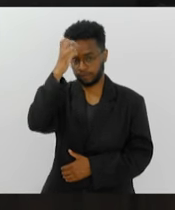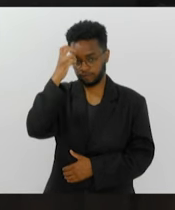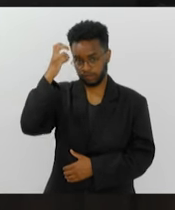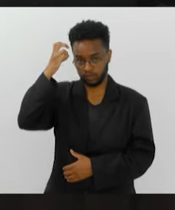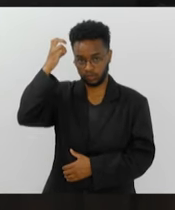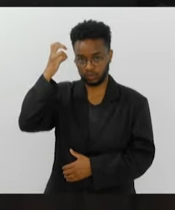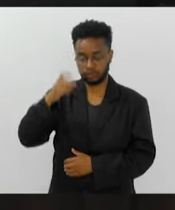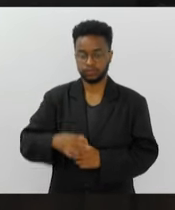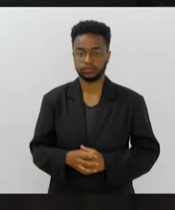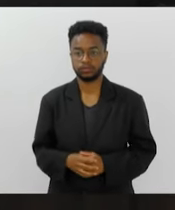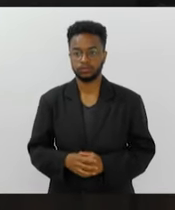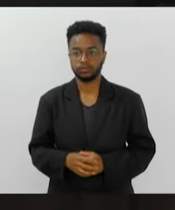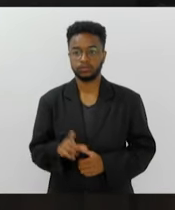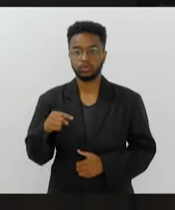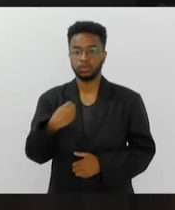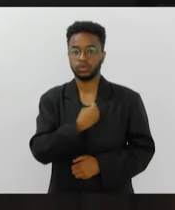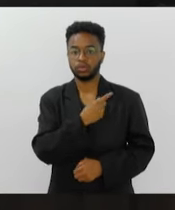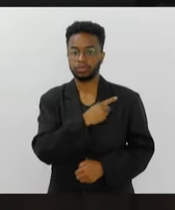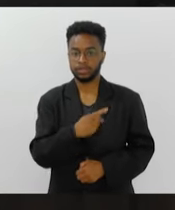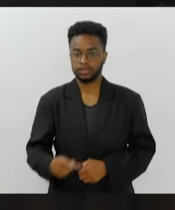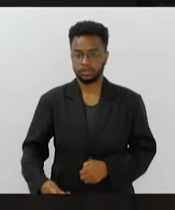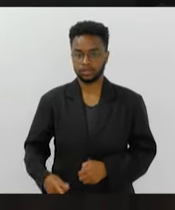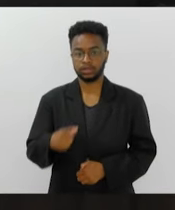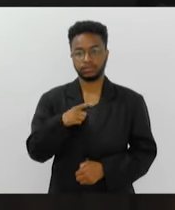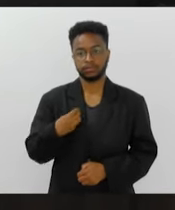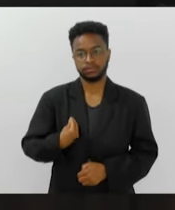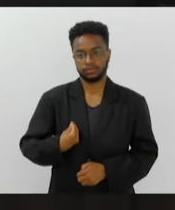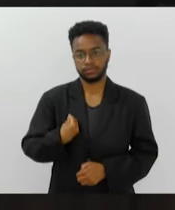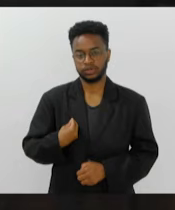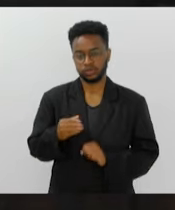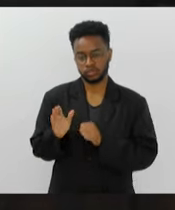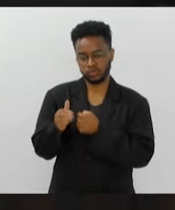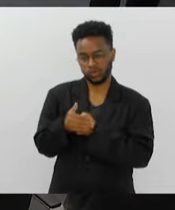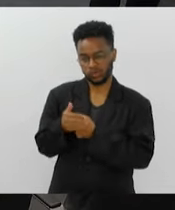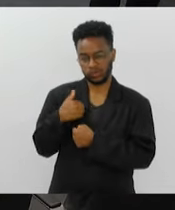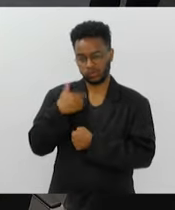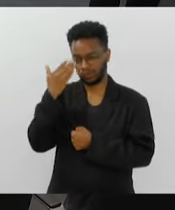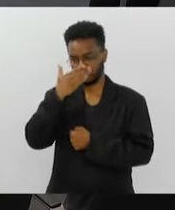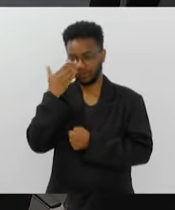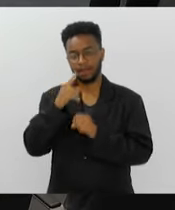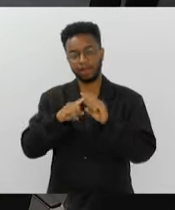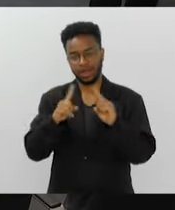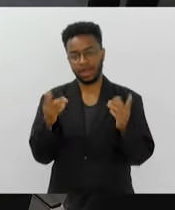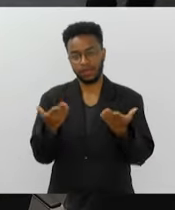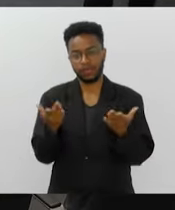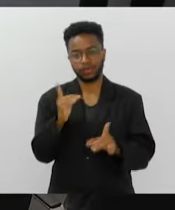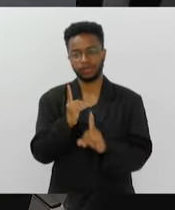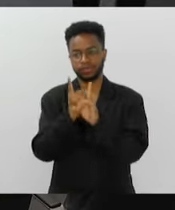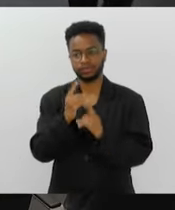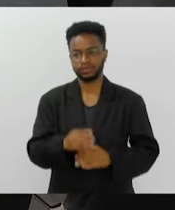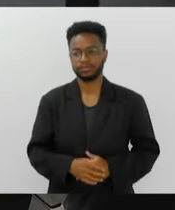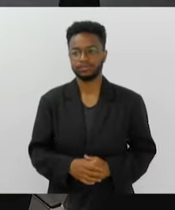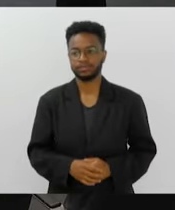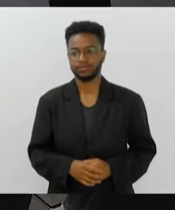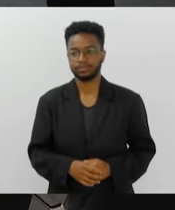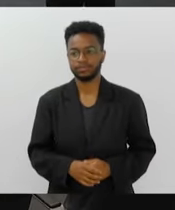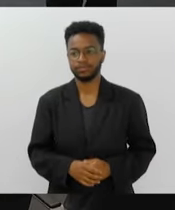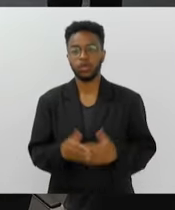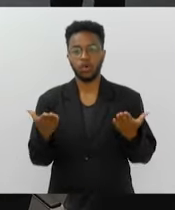Lima nossa presidenta tá aí presente estava escondidinha at de mas já encontrei vossa excelência